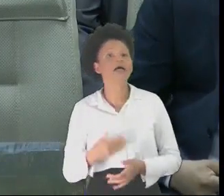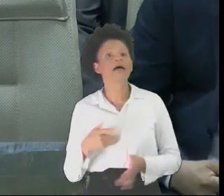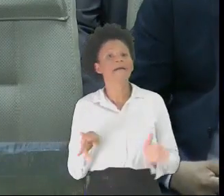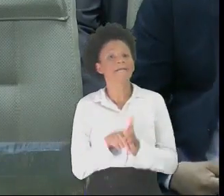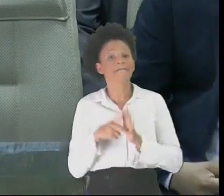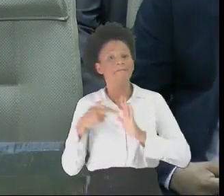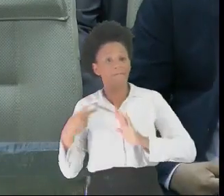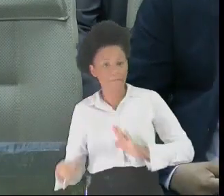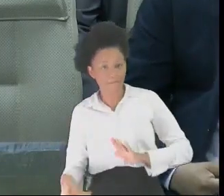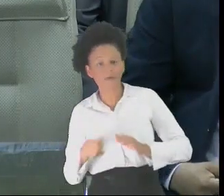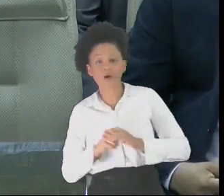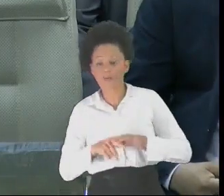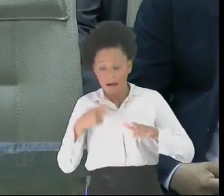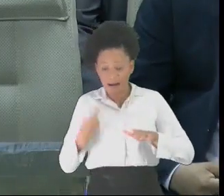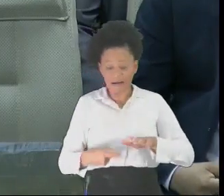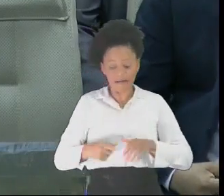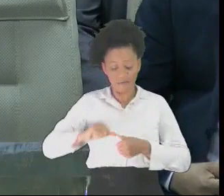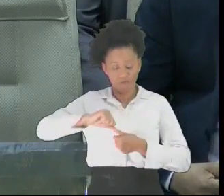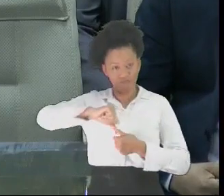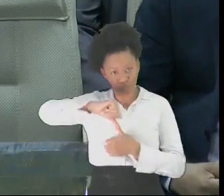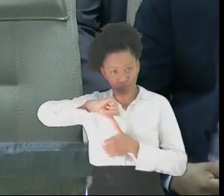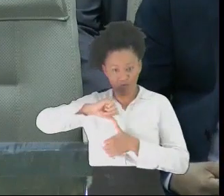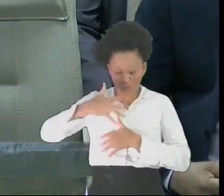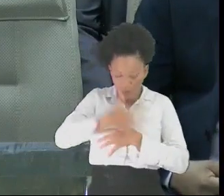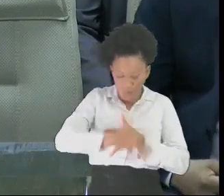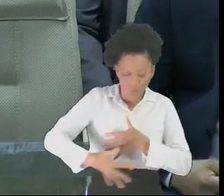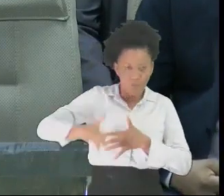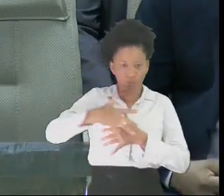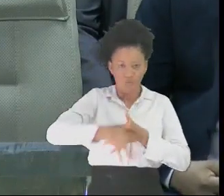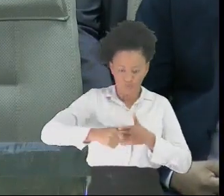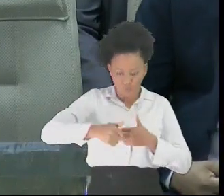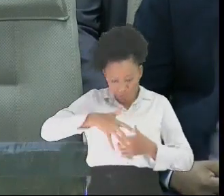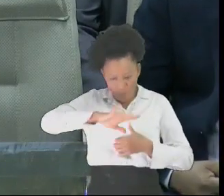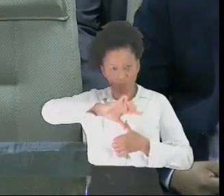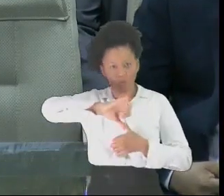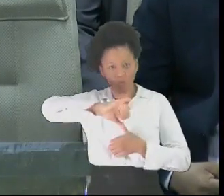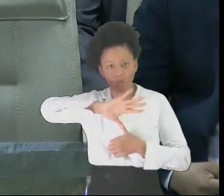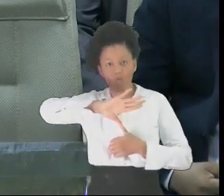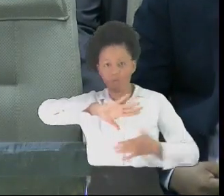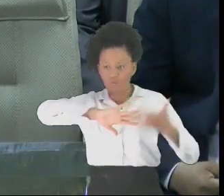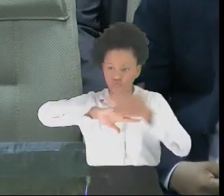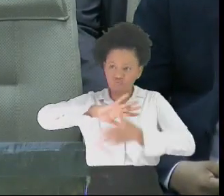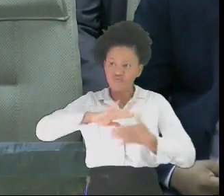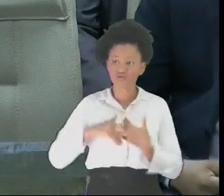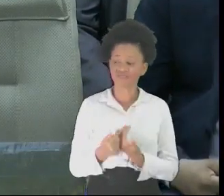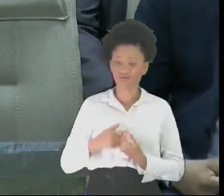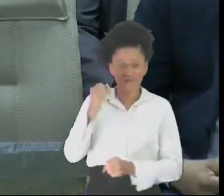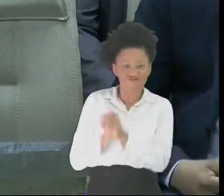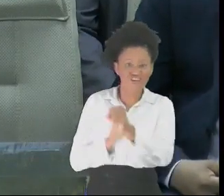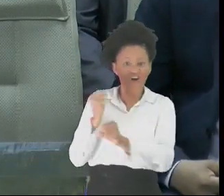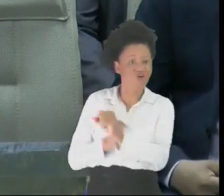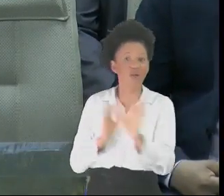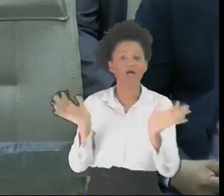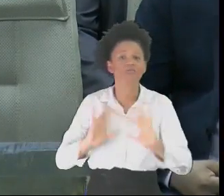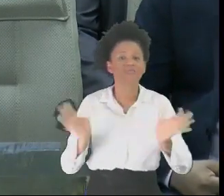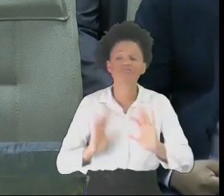Ocidente, eles, por enquanto, não estão sendo degolados, mas estão sendo desprezados,